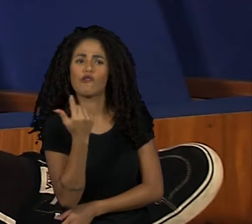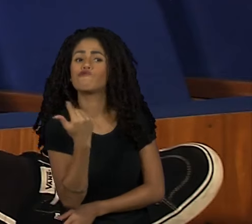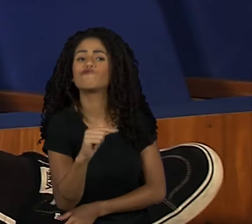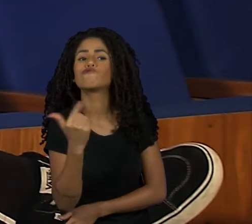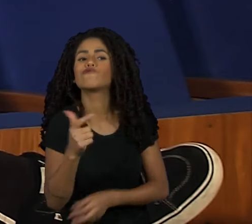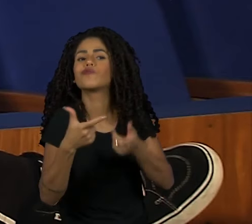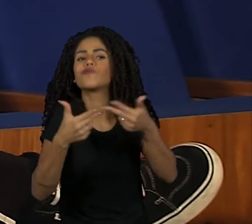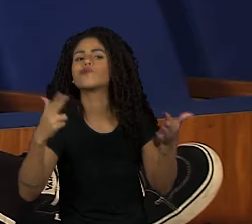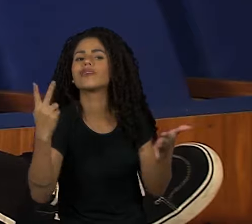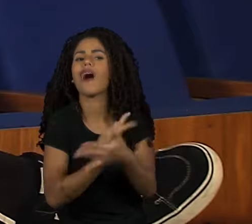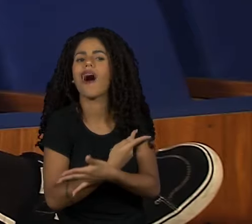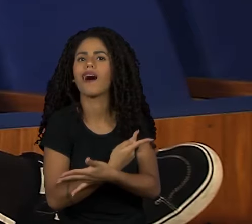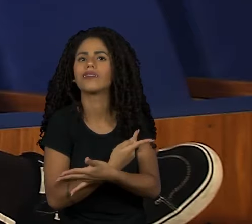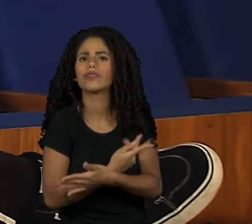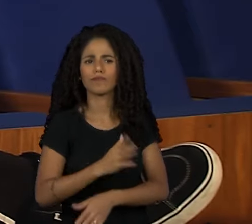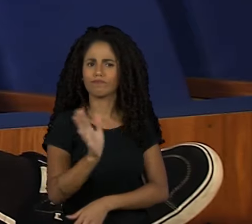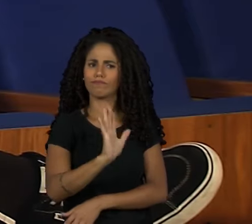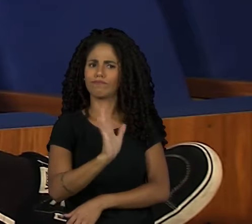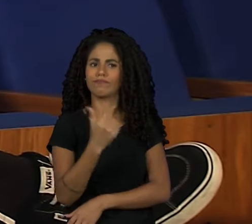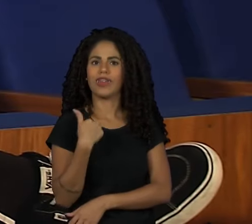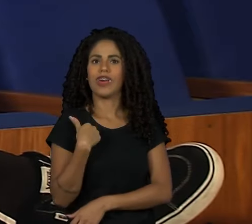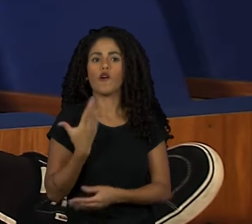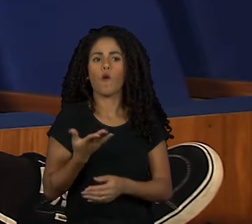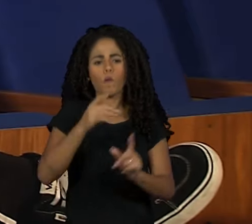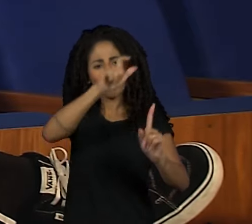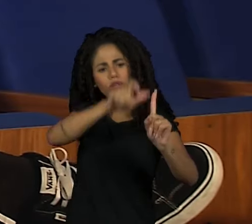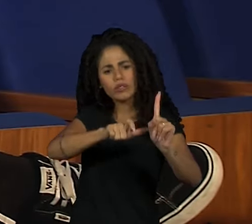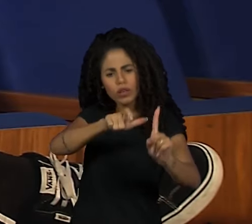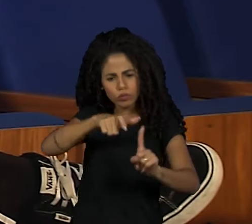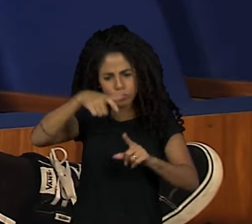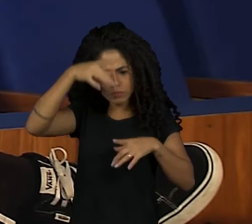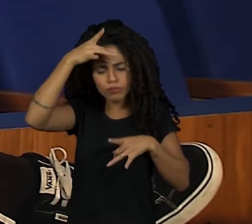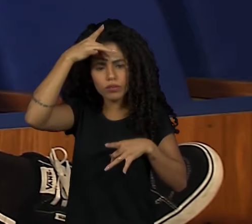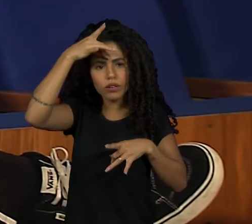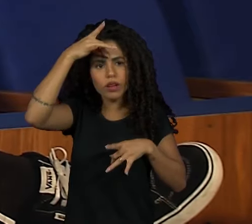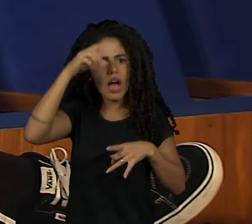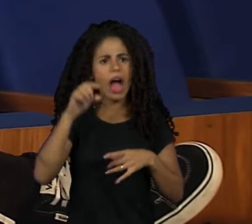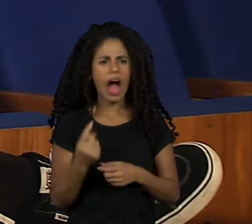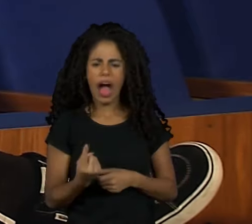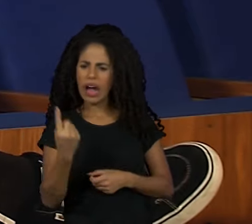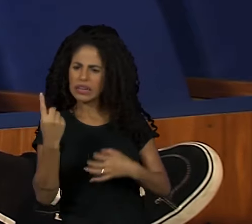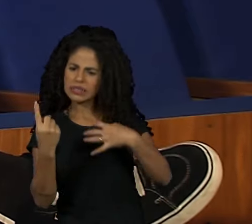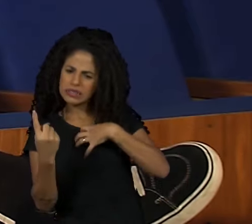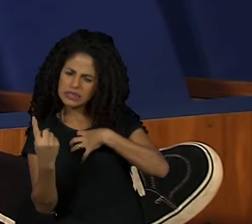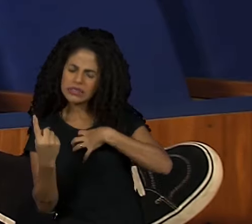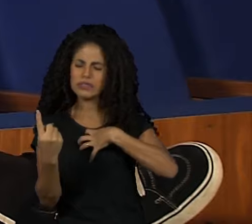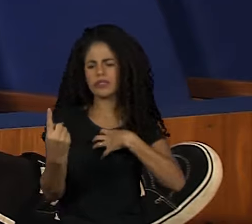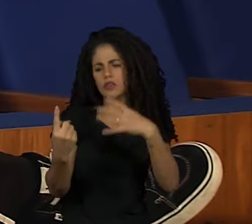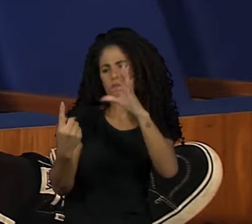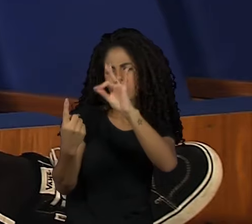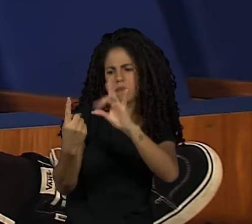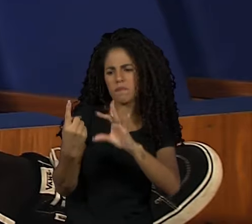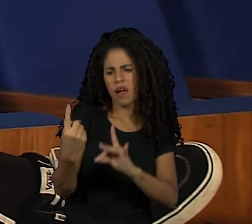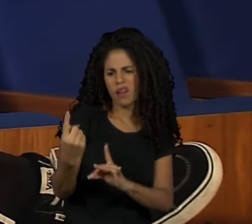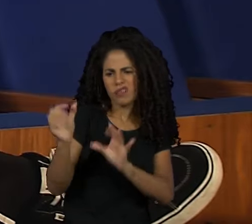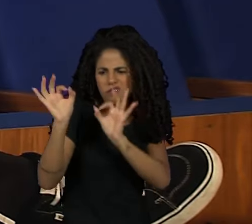cena. Não tem, quando você vai compor um personagem. Ah, eu falo, ó, queria um personagem assim, ele vem trazer, ah, mas tá certo. Não, não tem